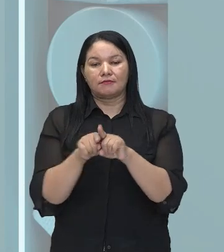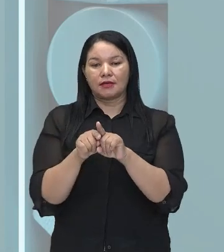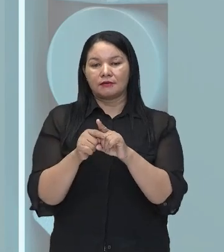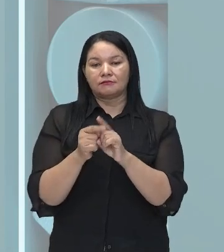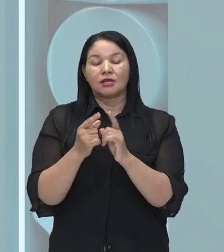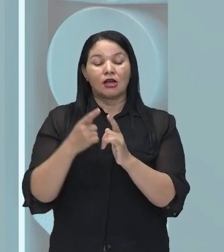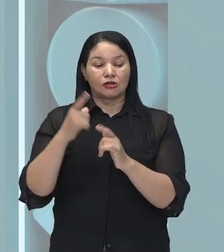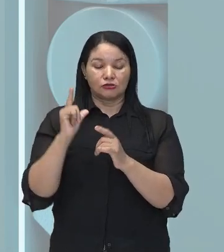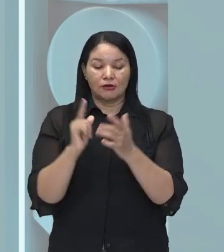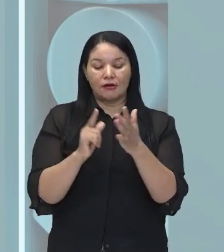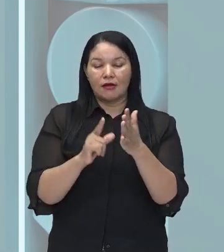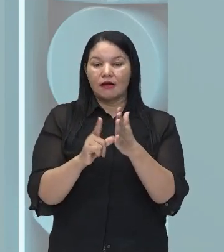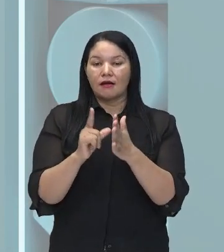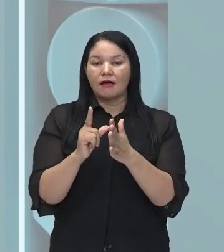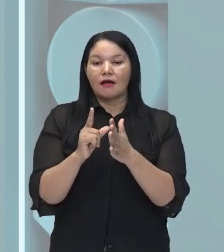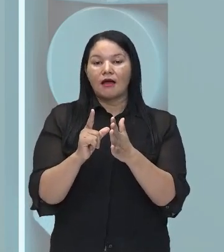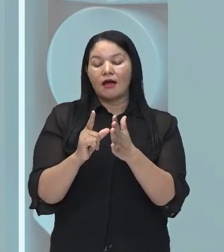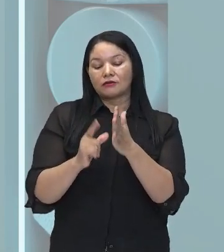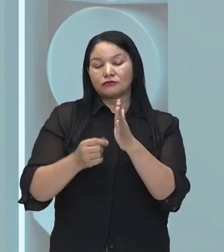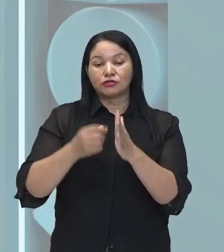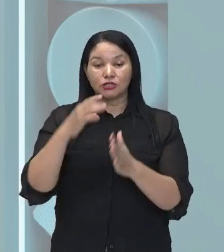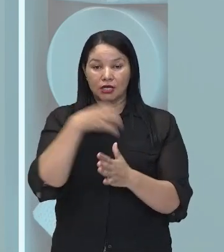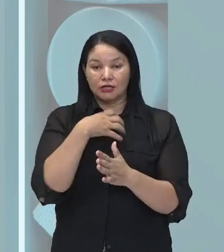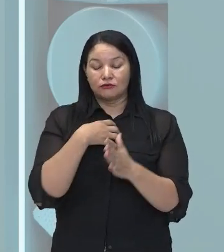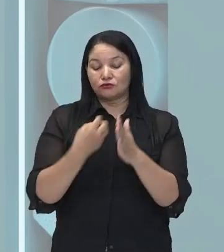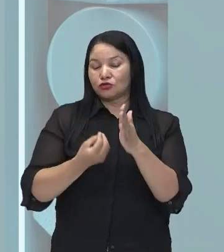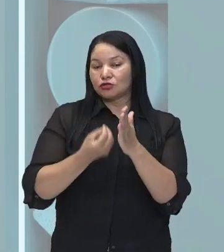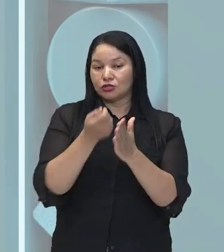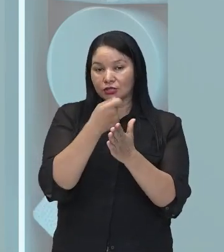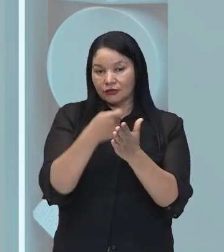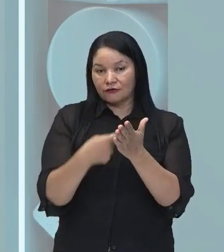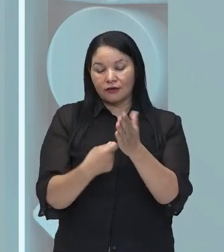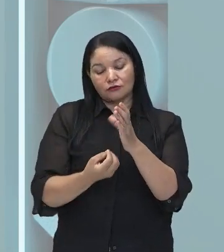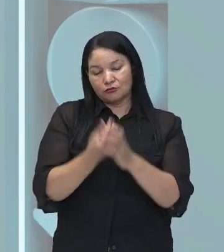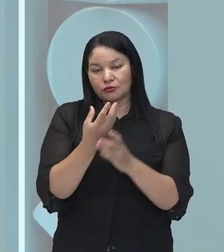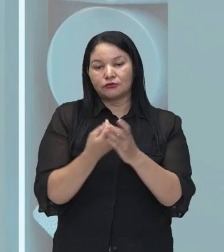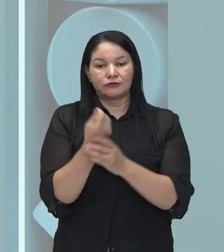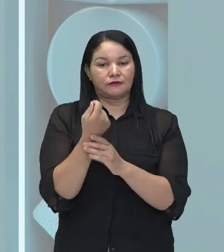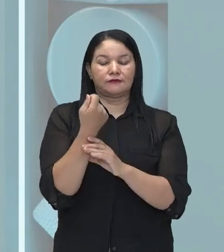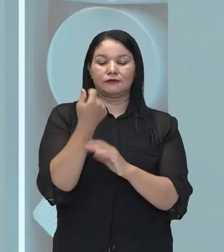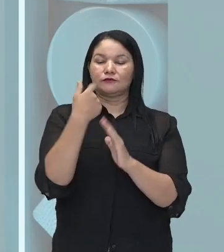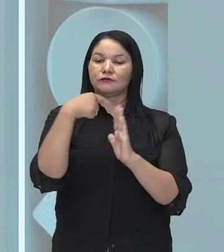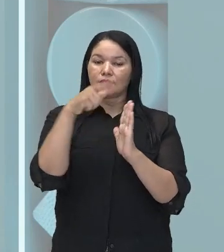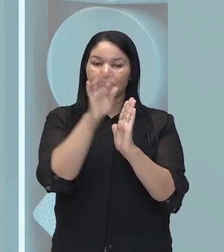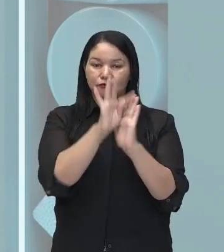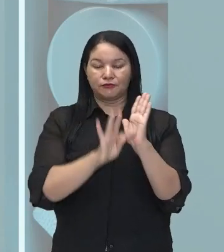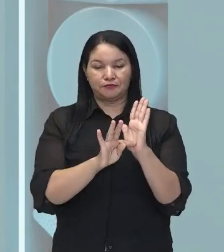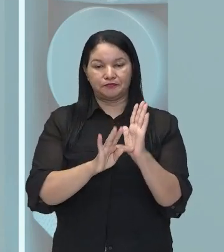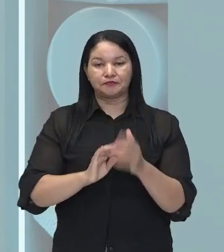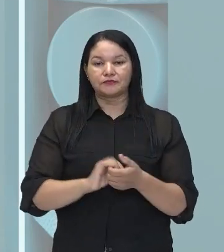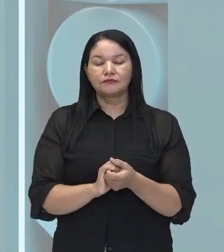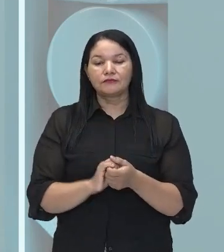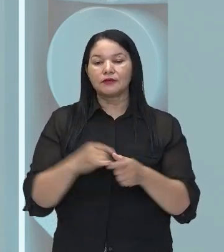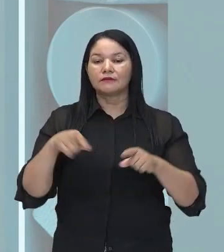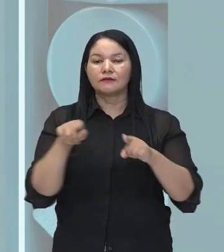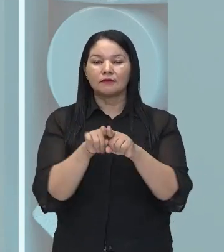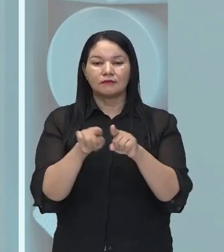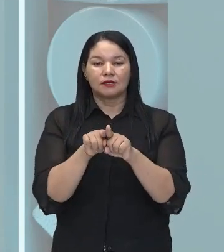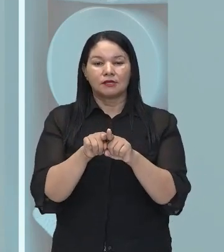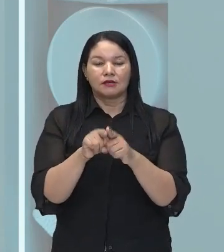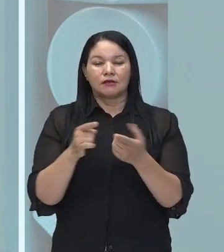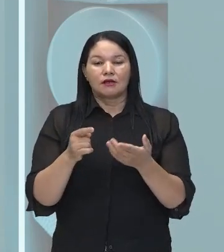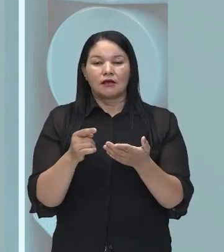produzir textos. E quando a gente tem inovação com textos modernistas, com a produção